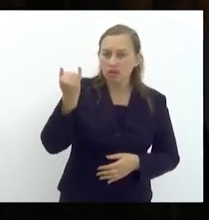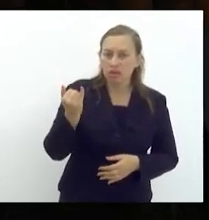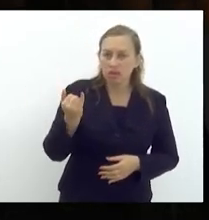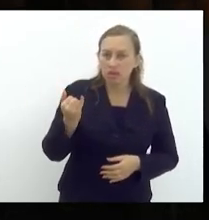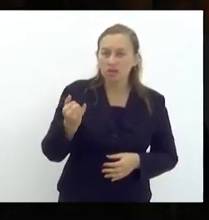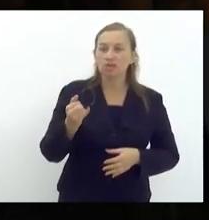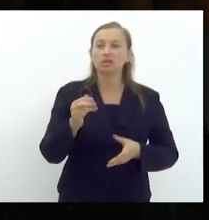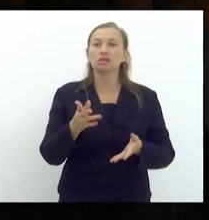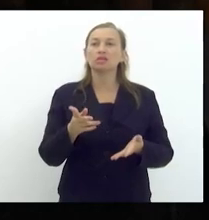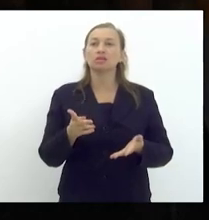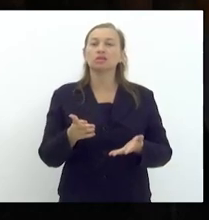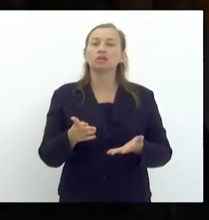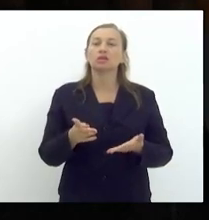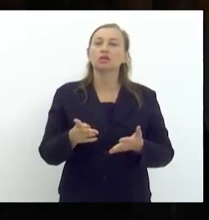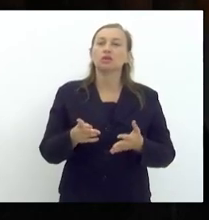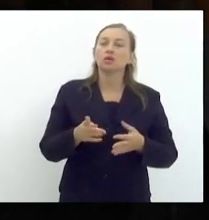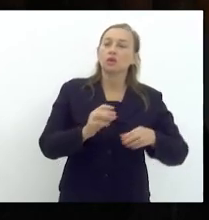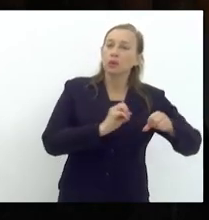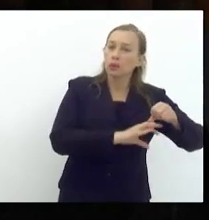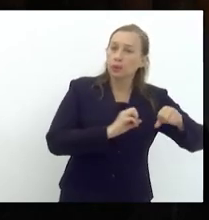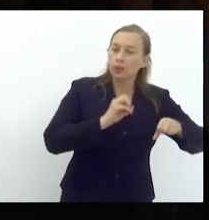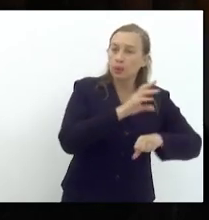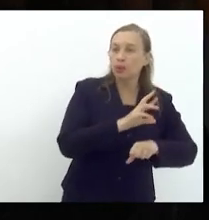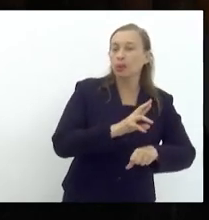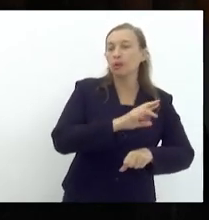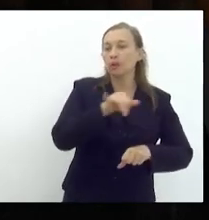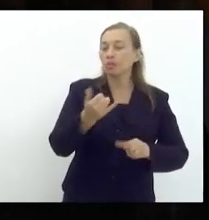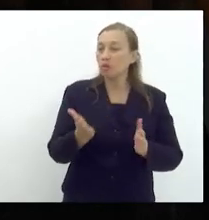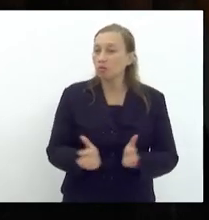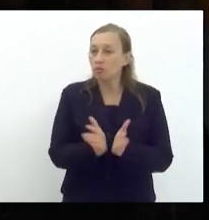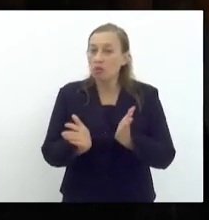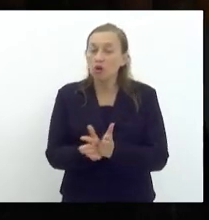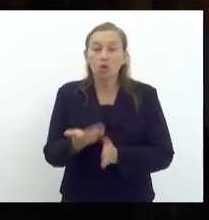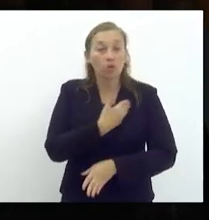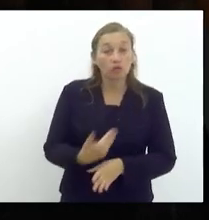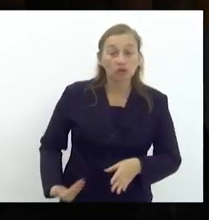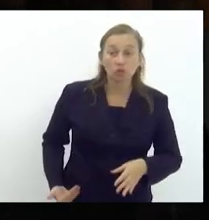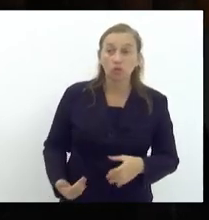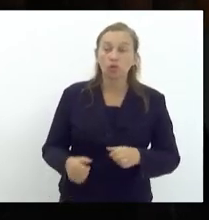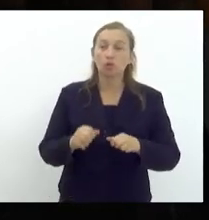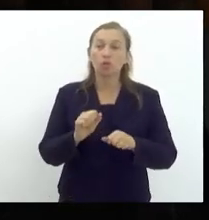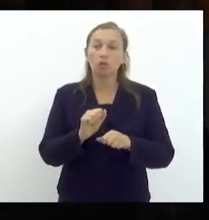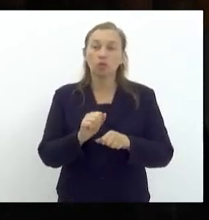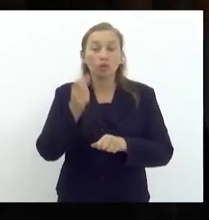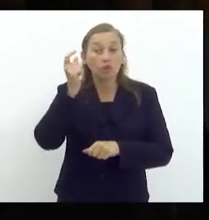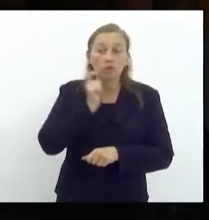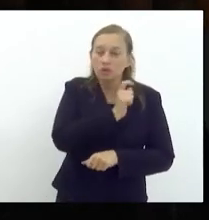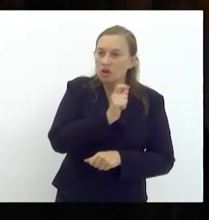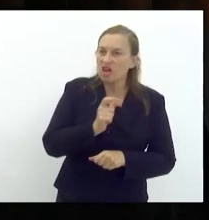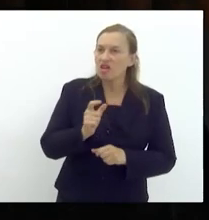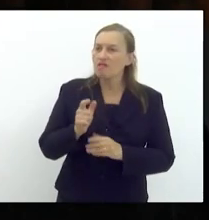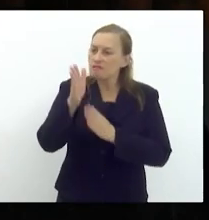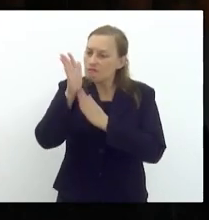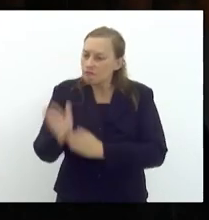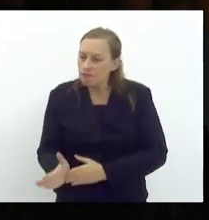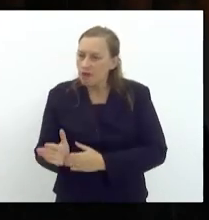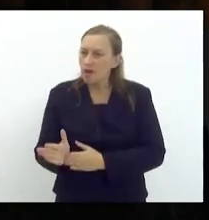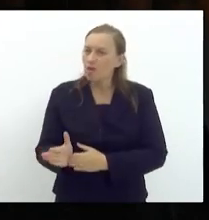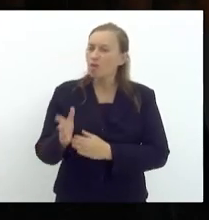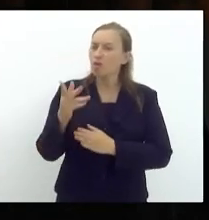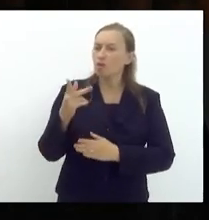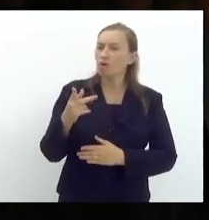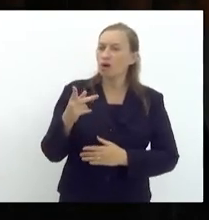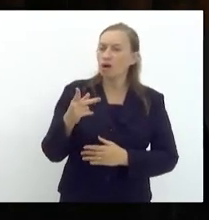para os menos favorecidos e o governador Cláudio Castro muito é fiel a sua pauta sua origem a sua Bandeira